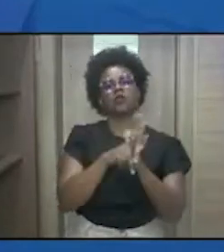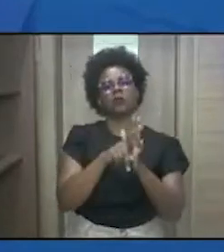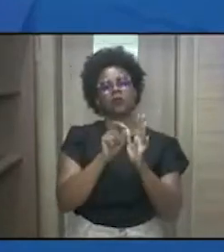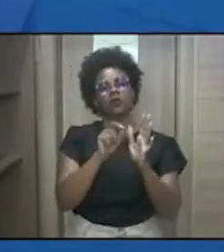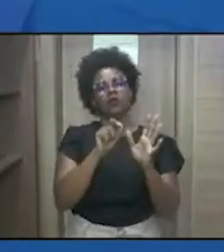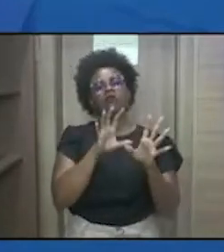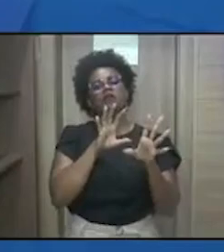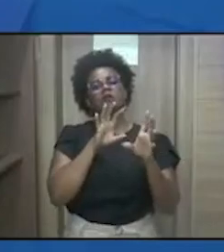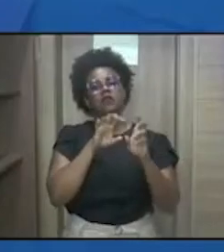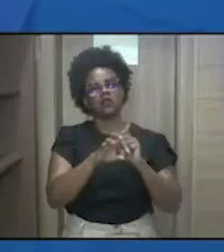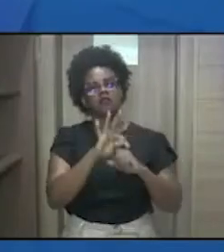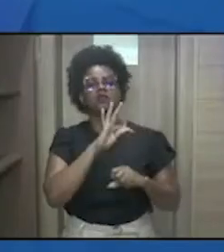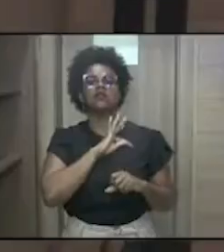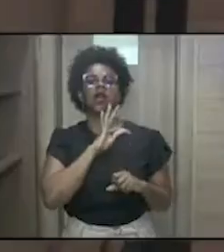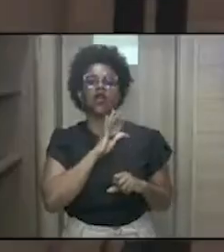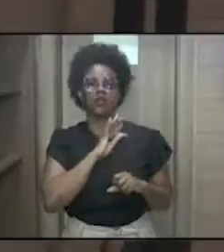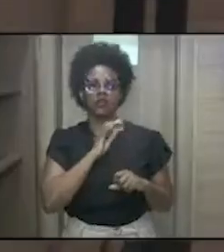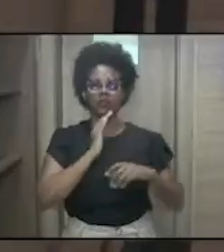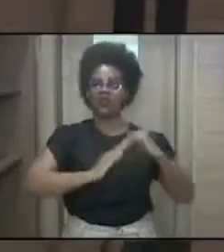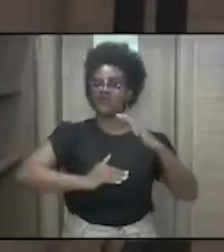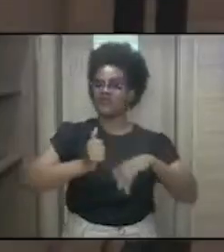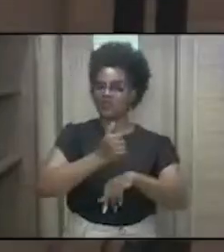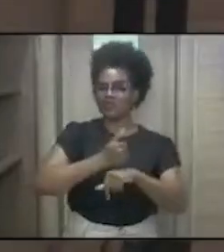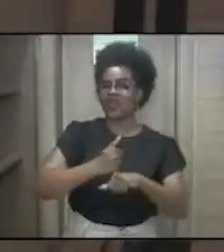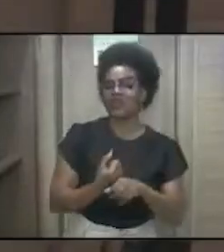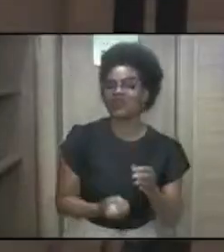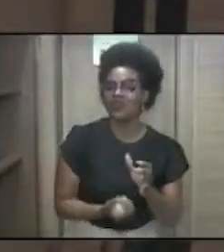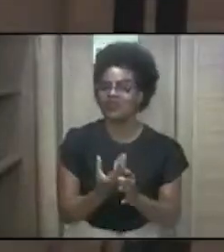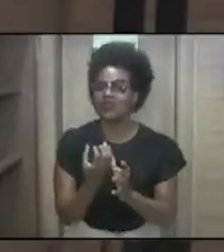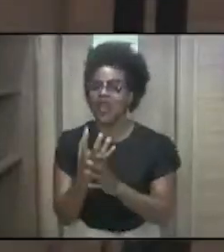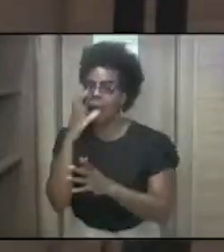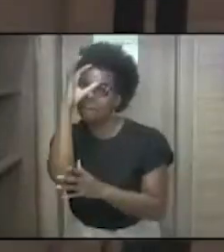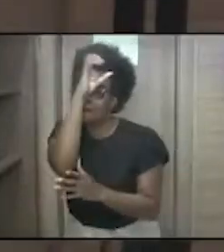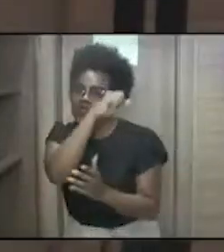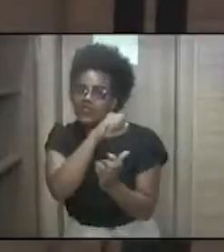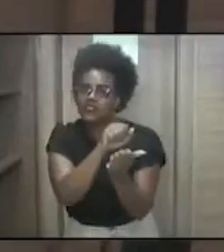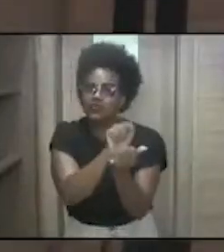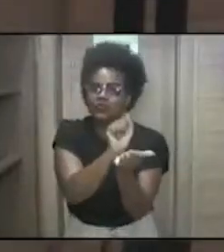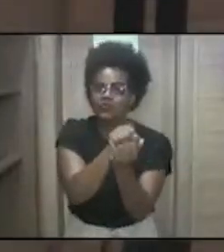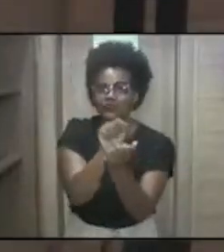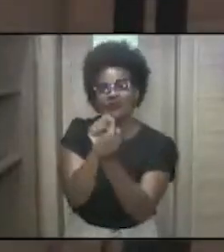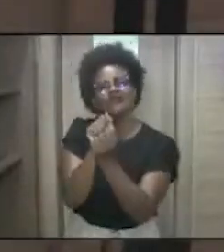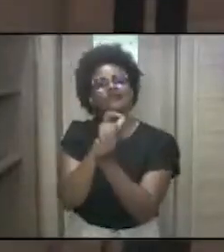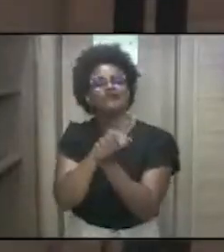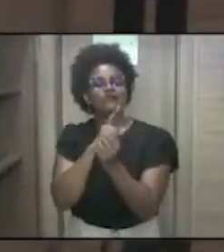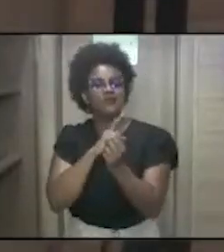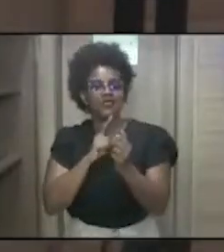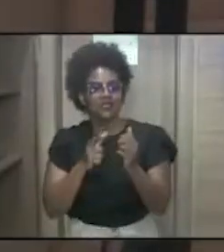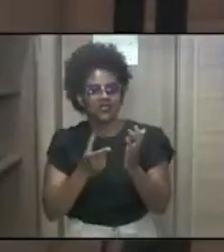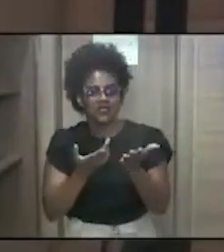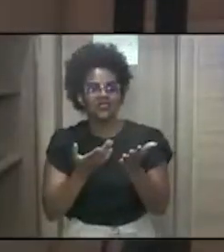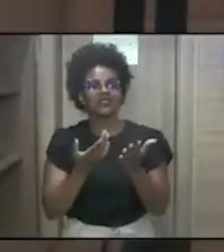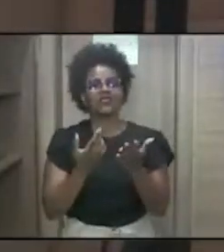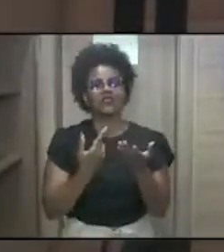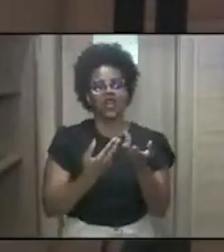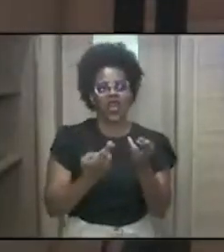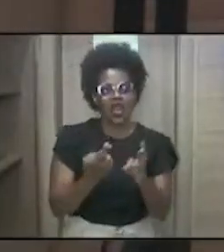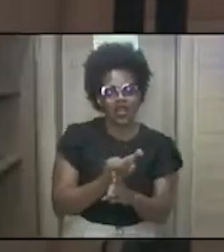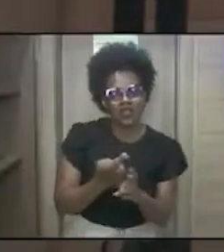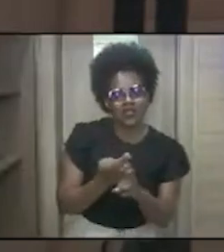dos técnicos de prótese dentária, que são aqueles que aprendem uma perspectiva talvez até pré-capitalista, né, da